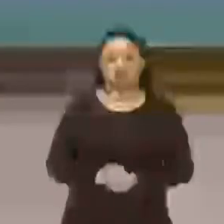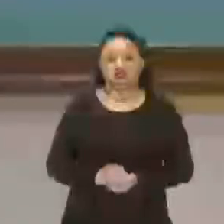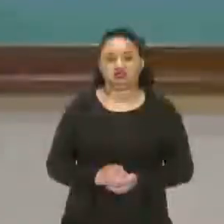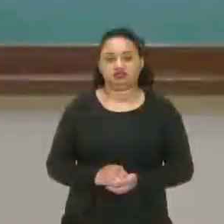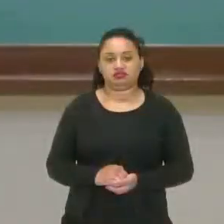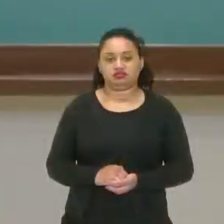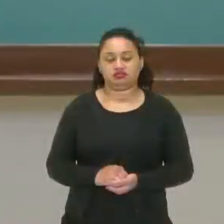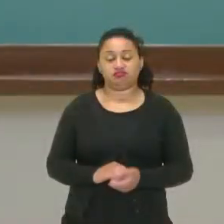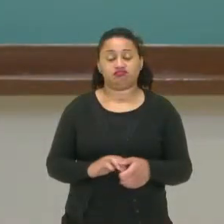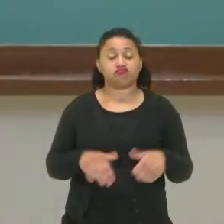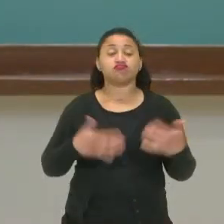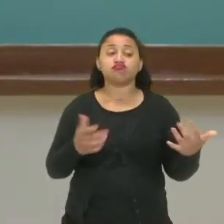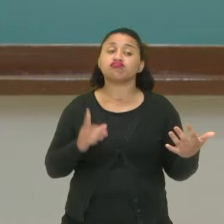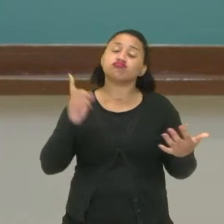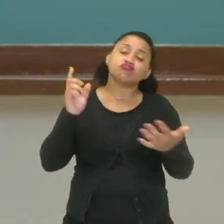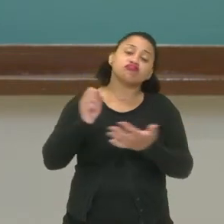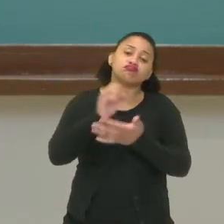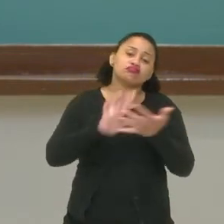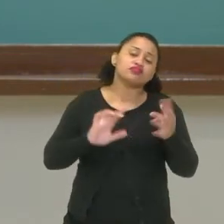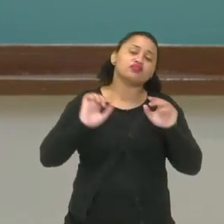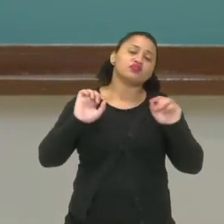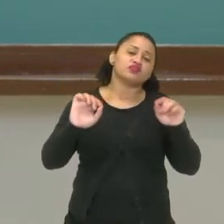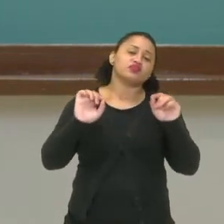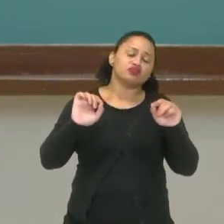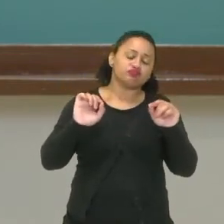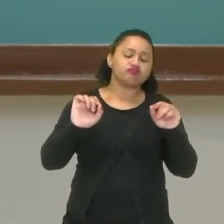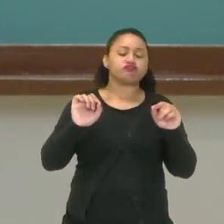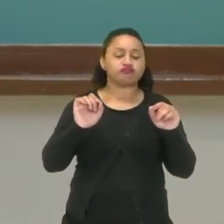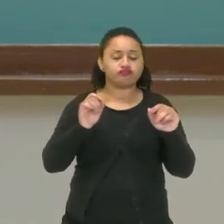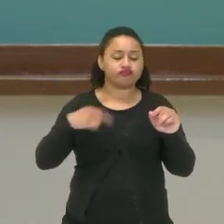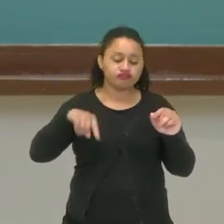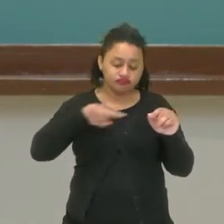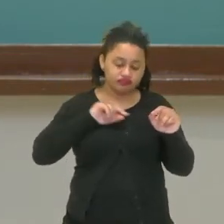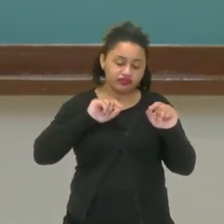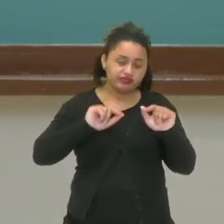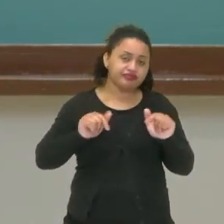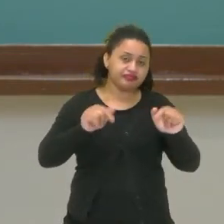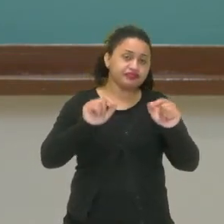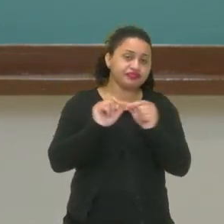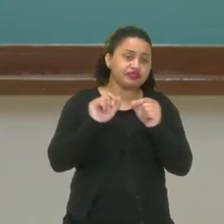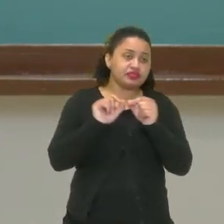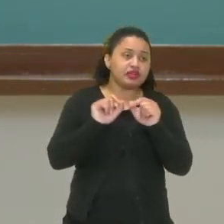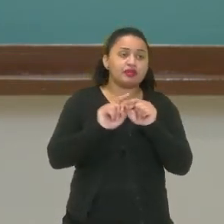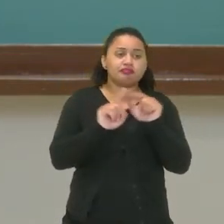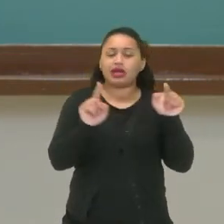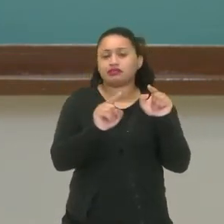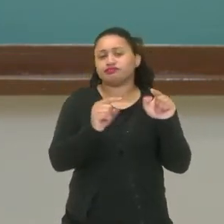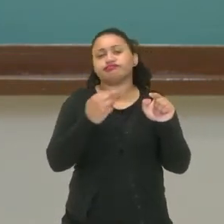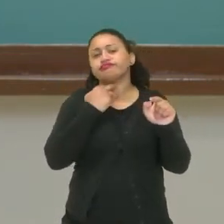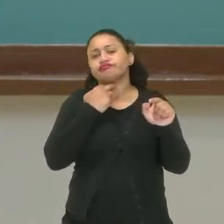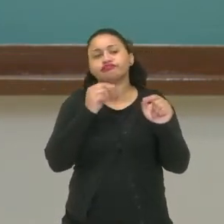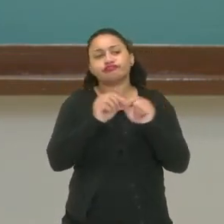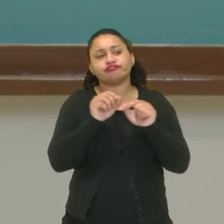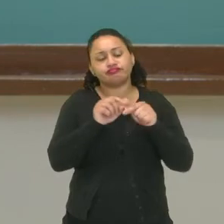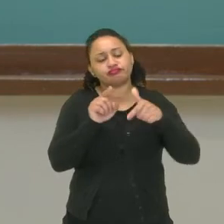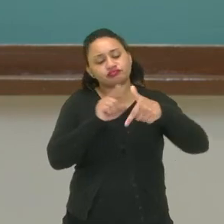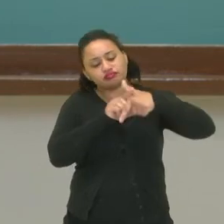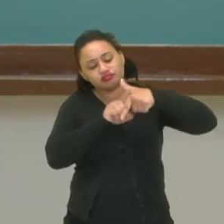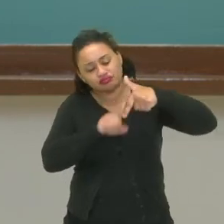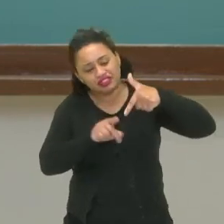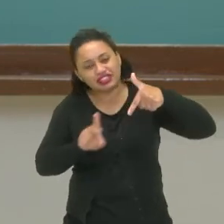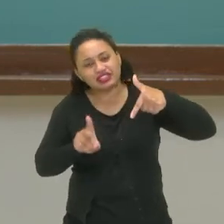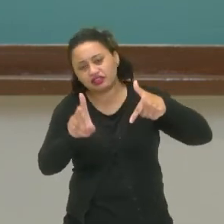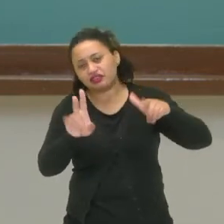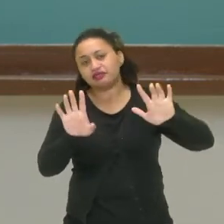Então, pessoal, esse problema, aquele problema primeiro, a gente aplicar, porém a gente não vai poder ficar fazendo esse triângulo retângulo toda hora.